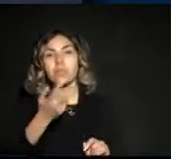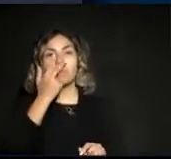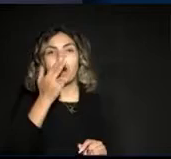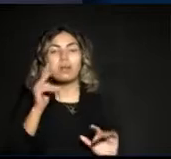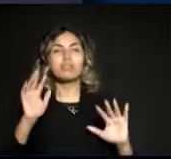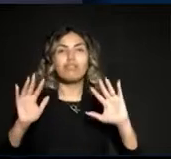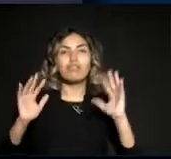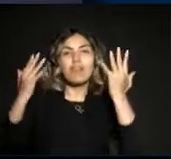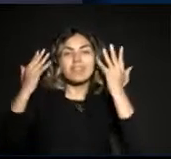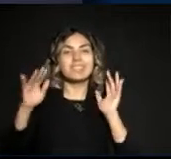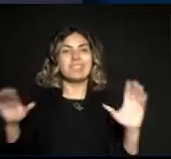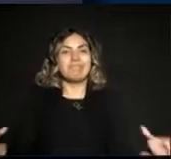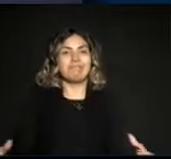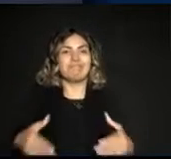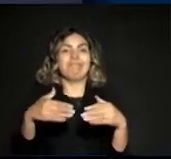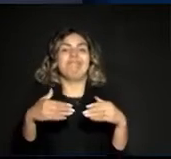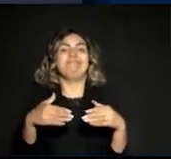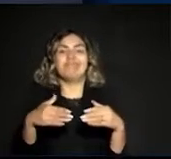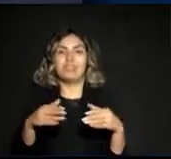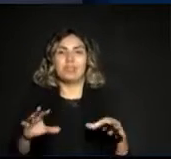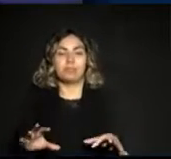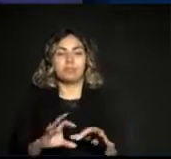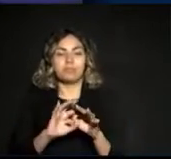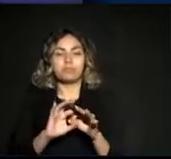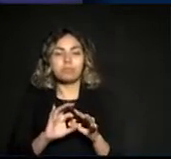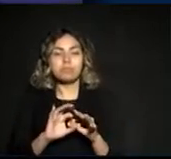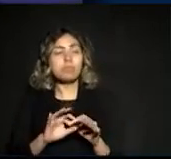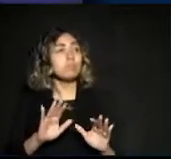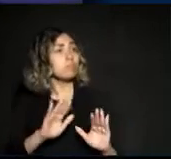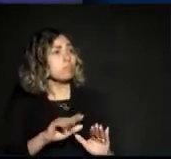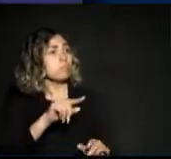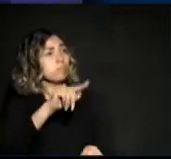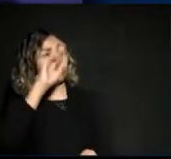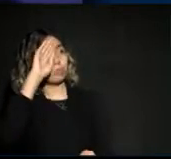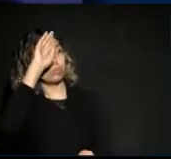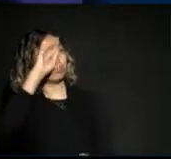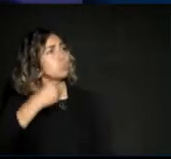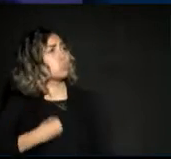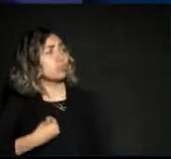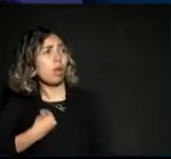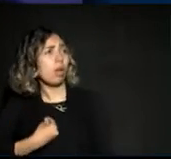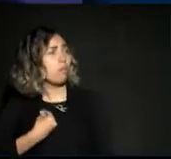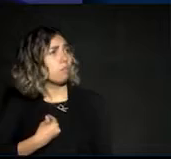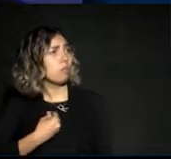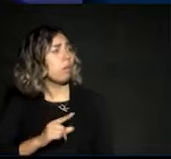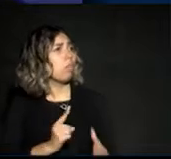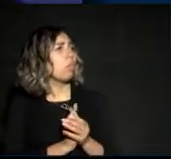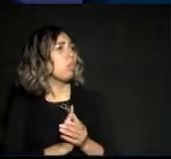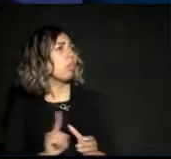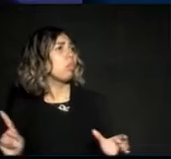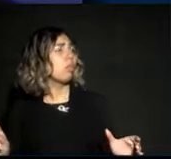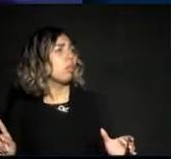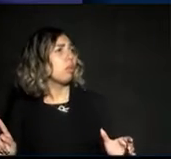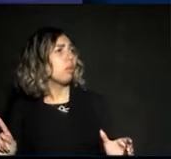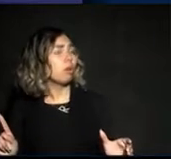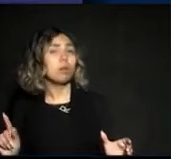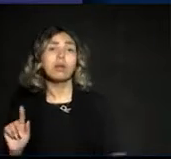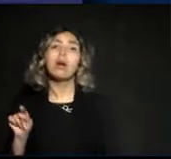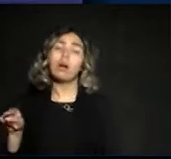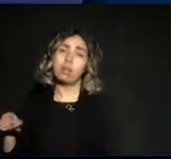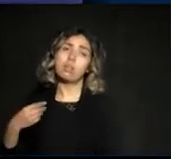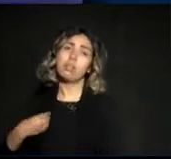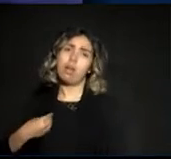confraternização institucional de todas as tendências nós estávamos ele ficou isolado ele ficou igual eu